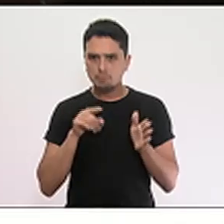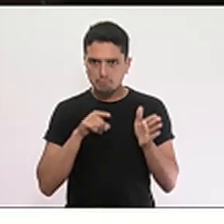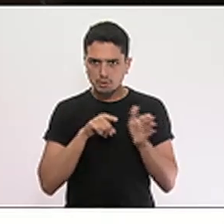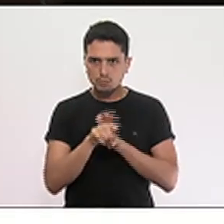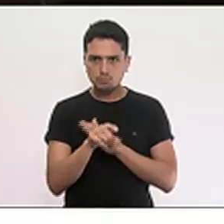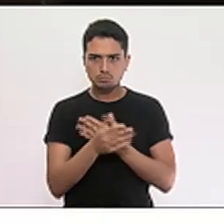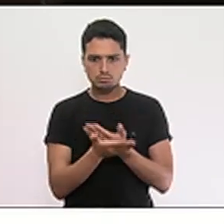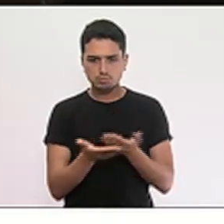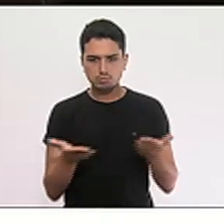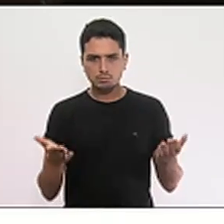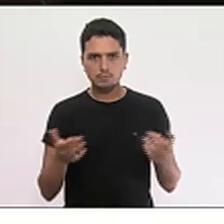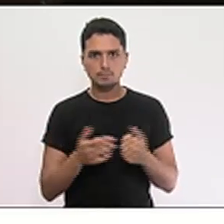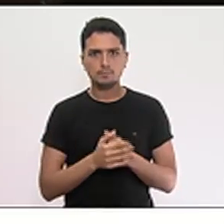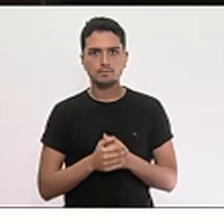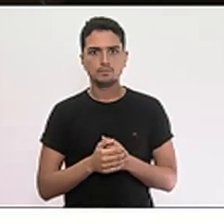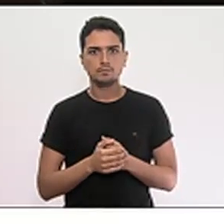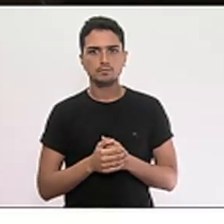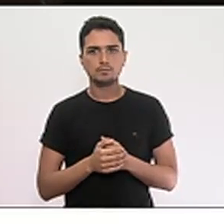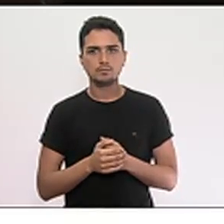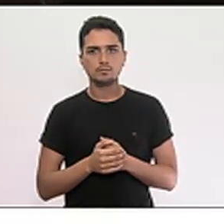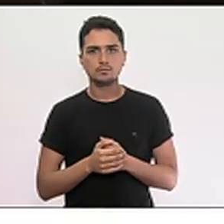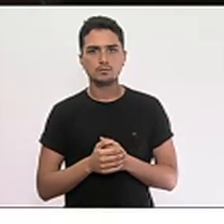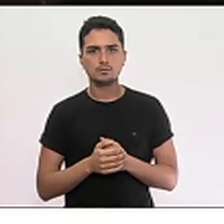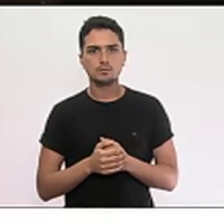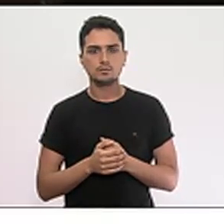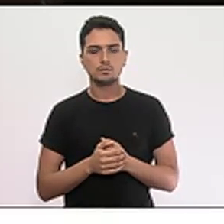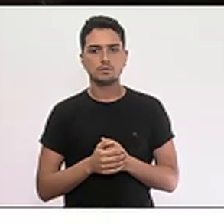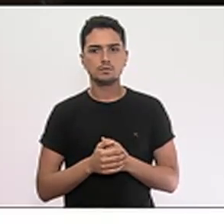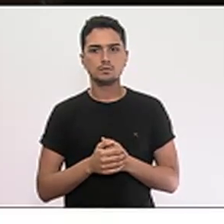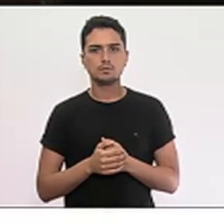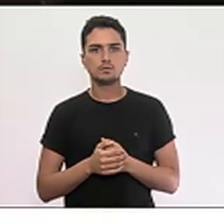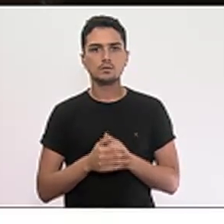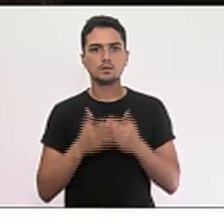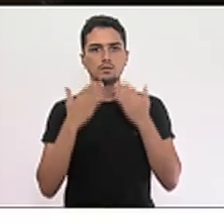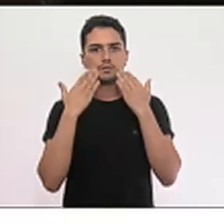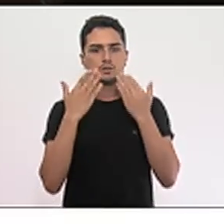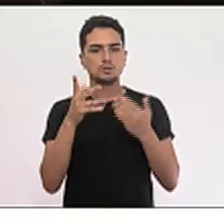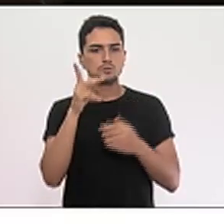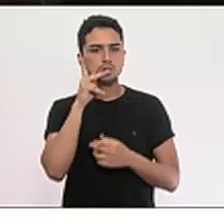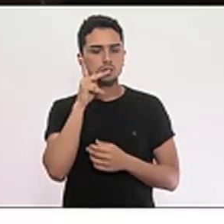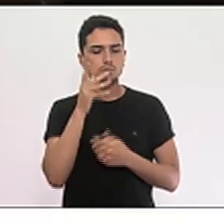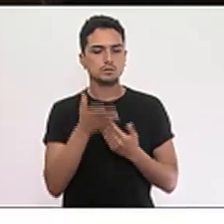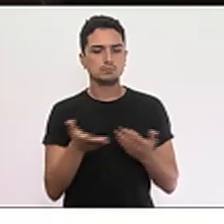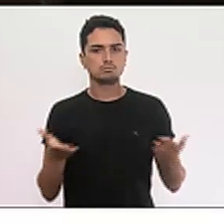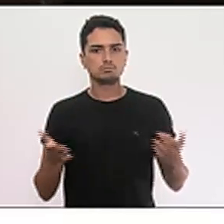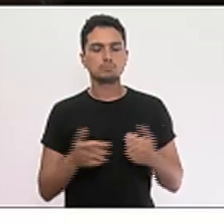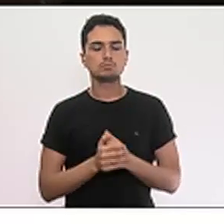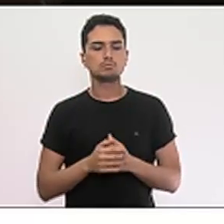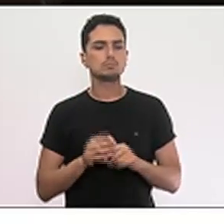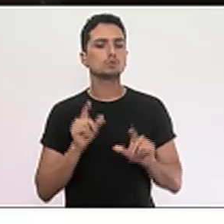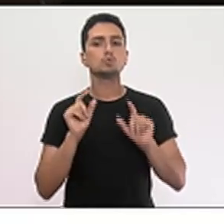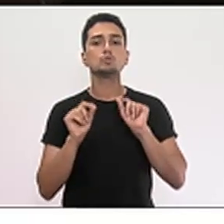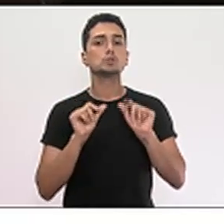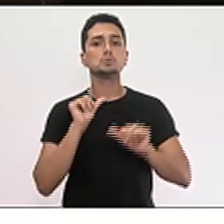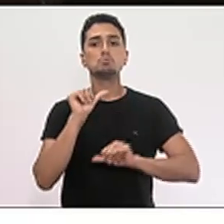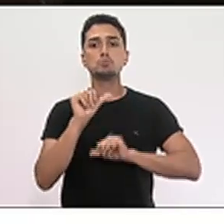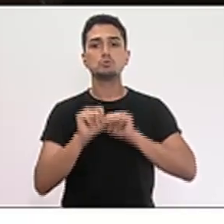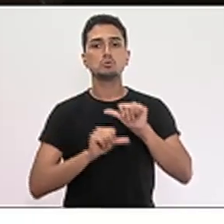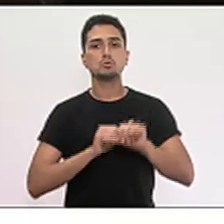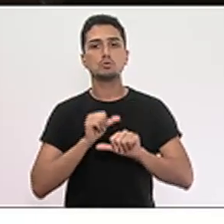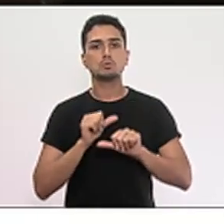as autoridades parlamentares como do Poder Executivo, o que mudou daquele